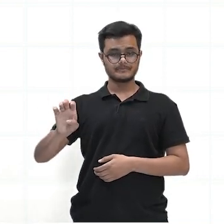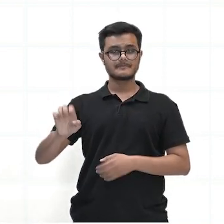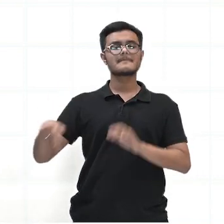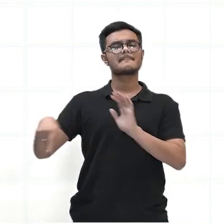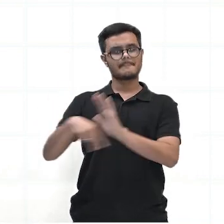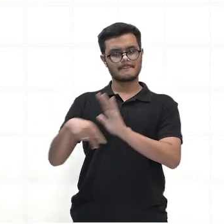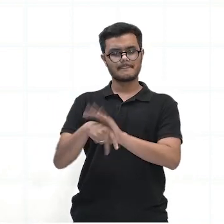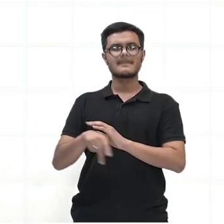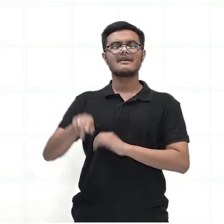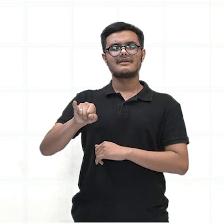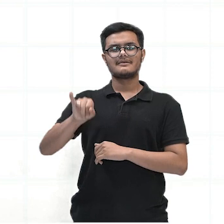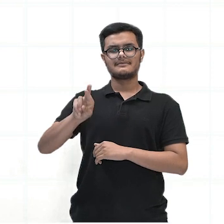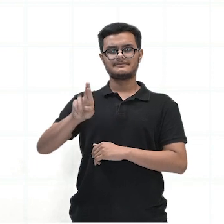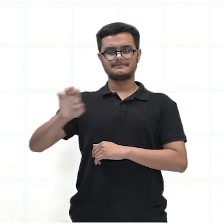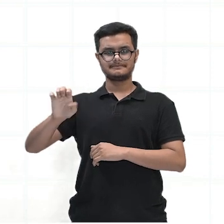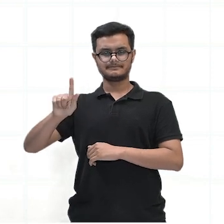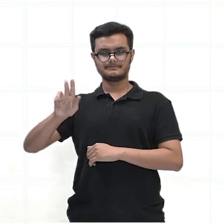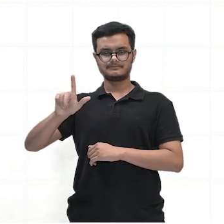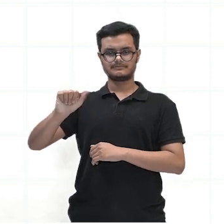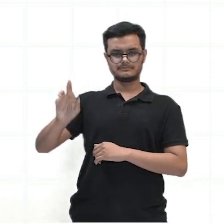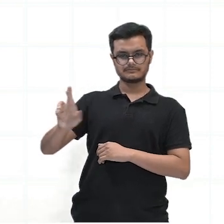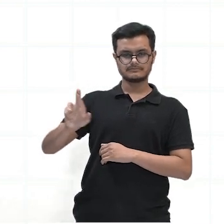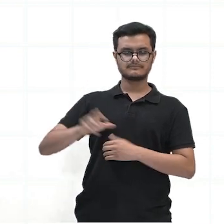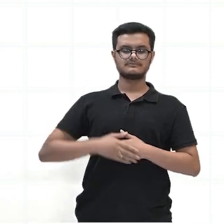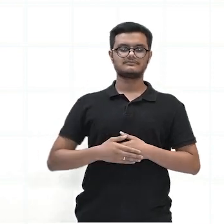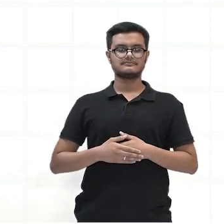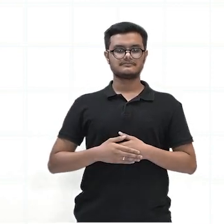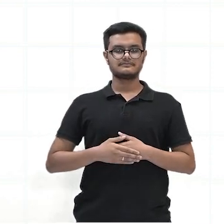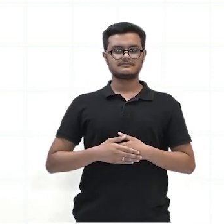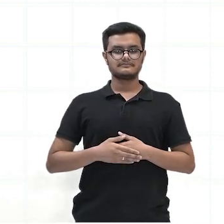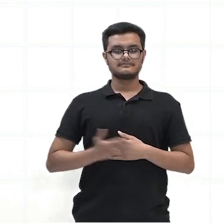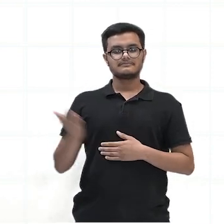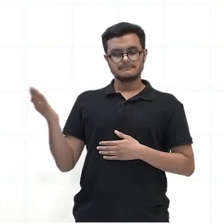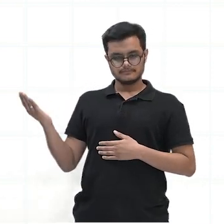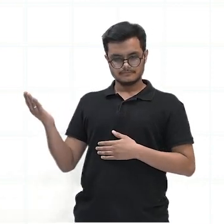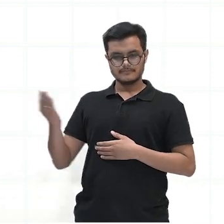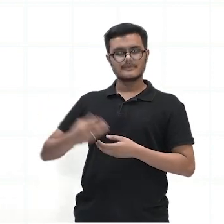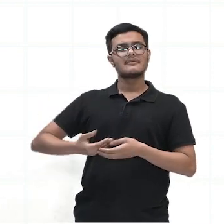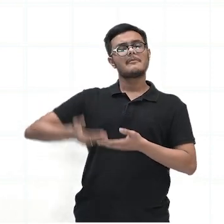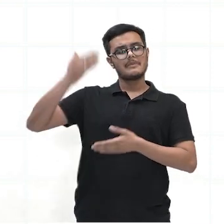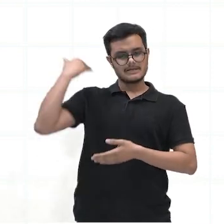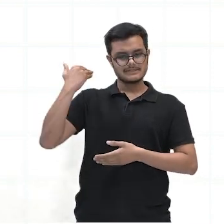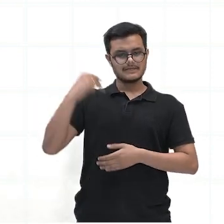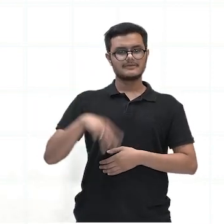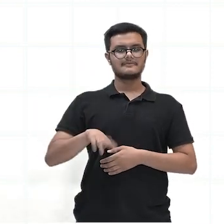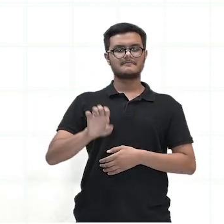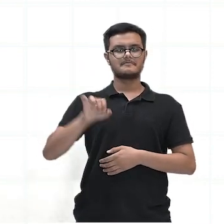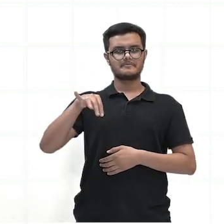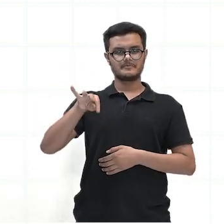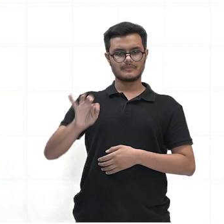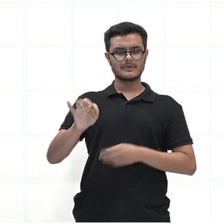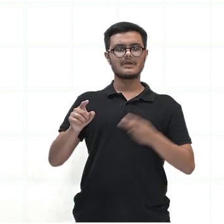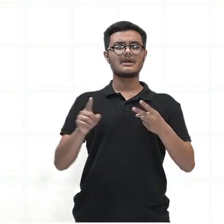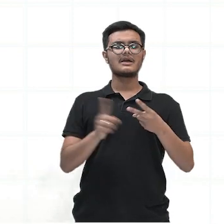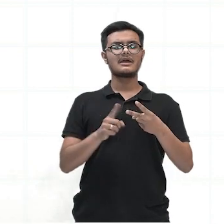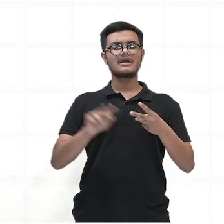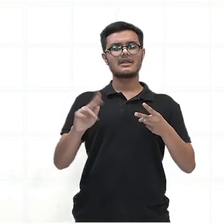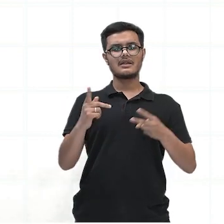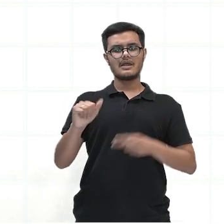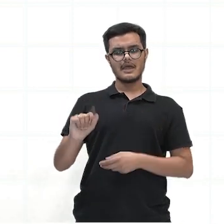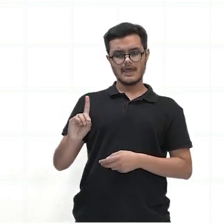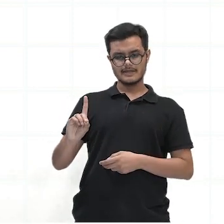verbos irregulares. Forma deles no passado, go fica went e o verbo have fica